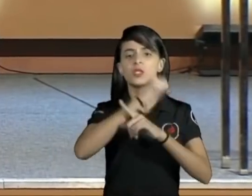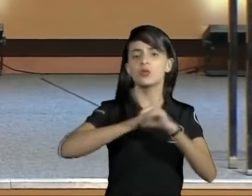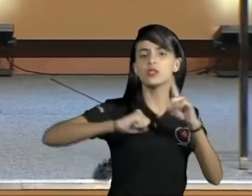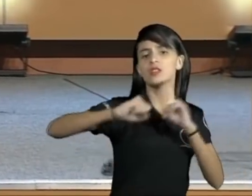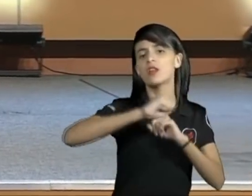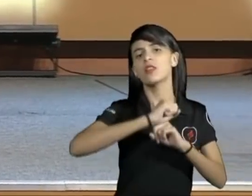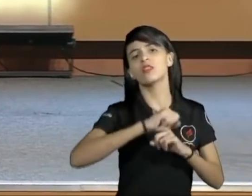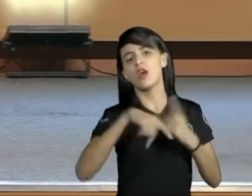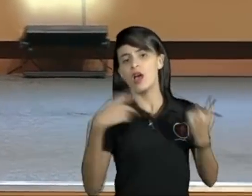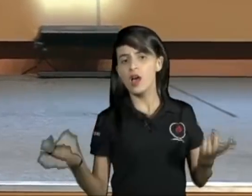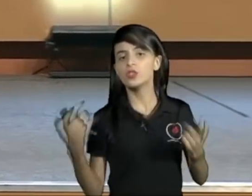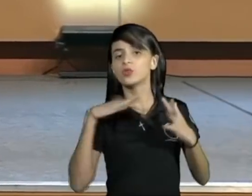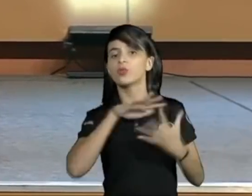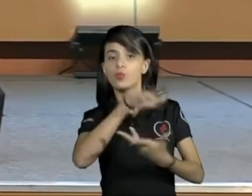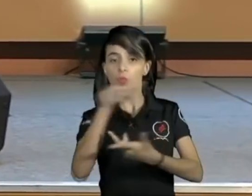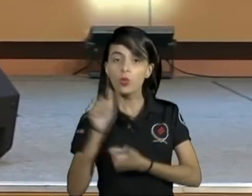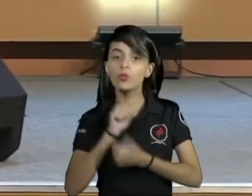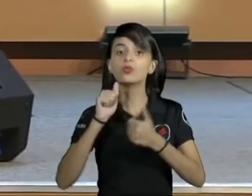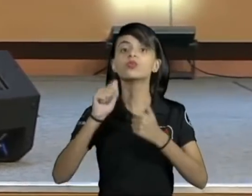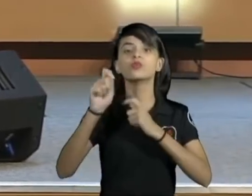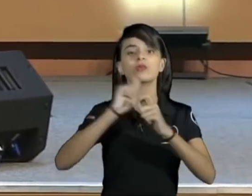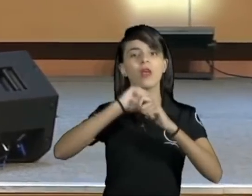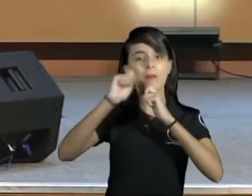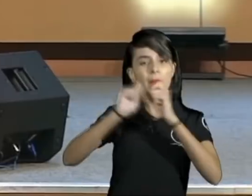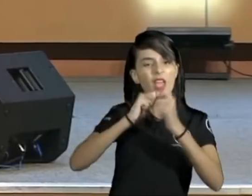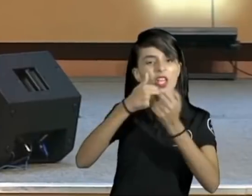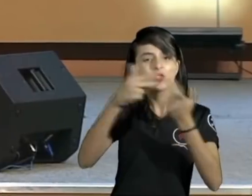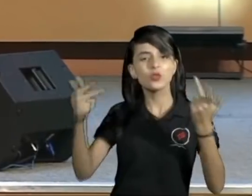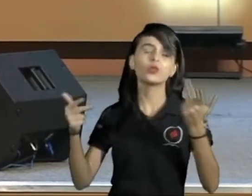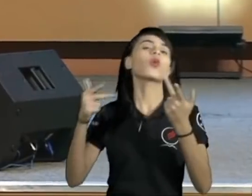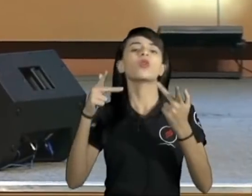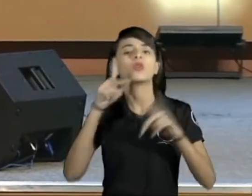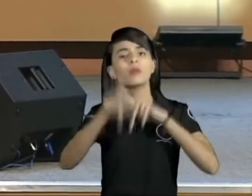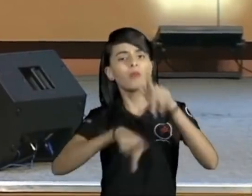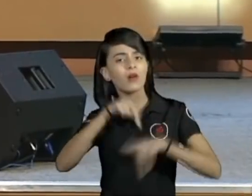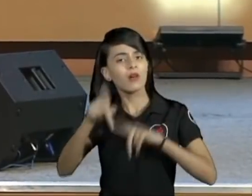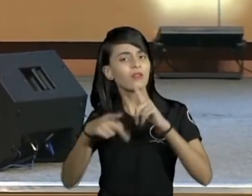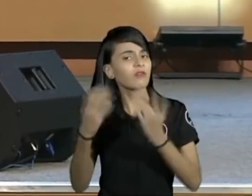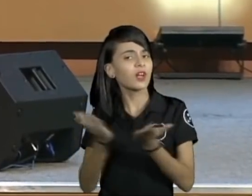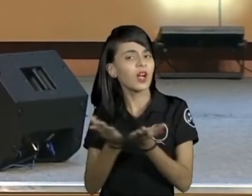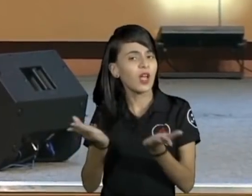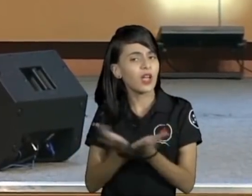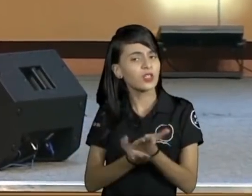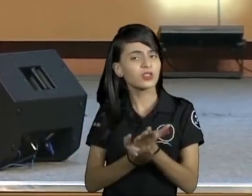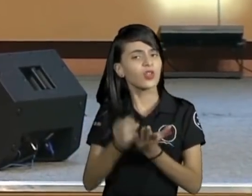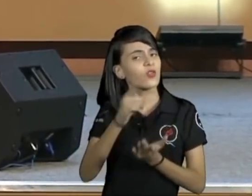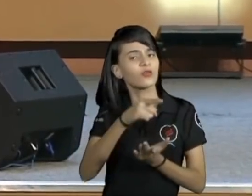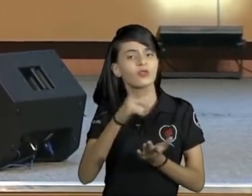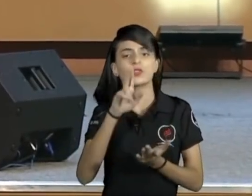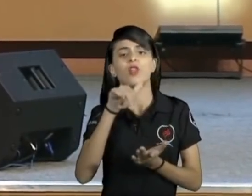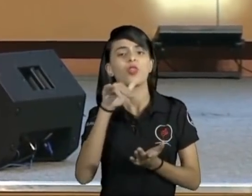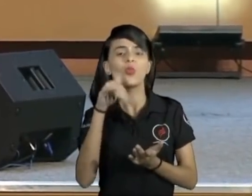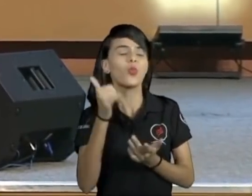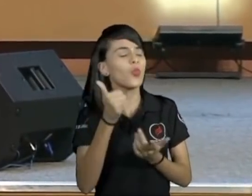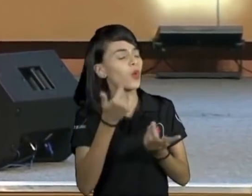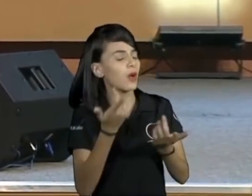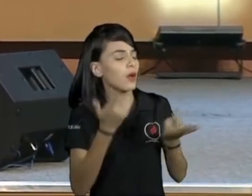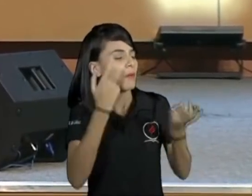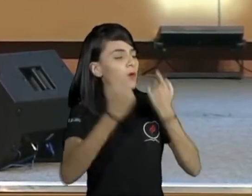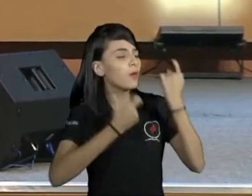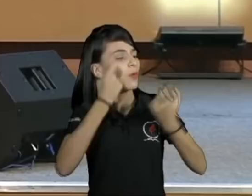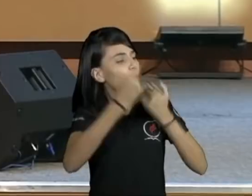sociedade no mundo da mídia do povo evangélico e você nunca se preocupou em